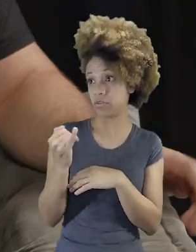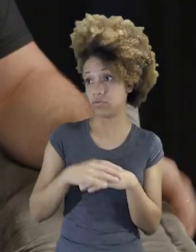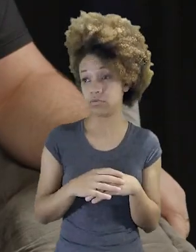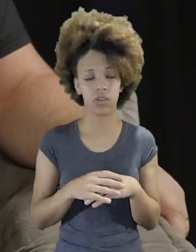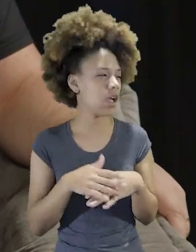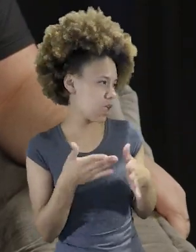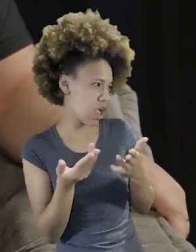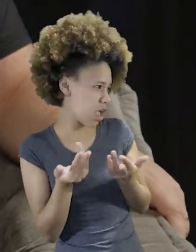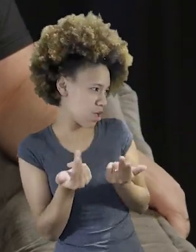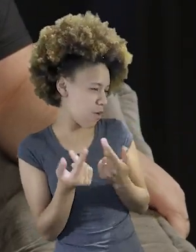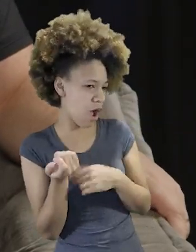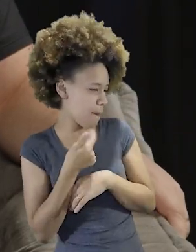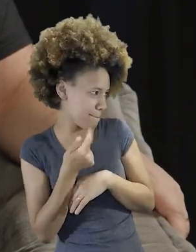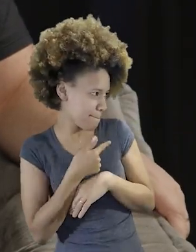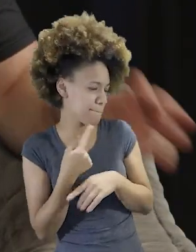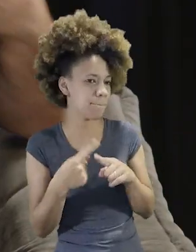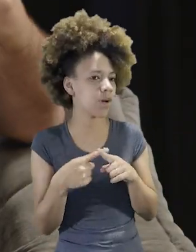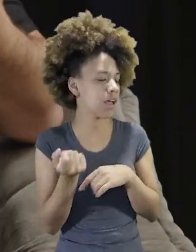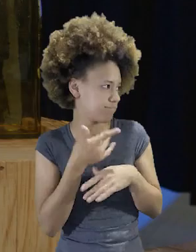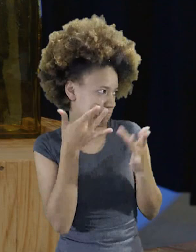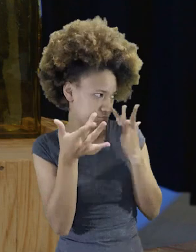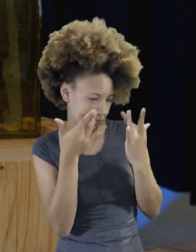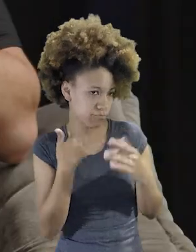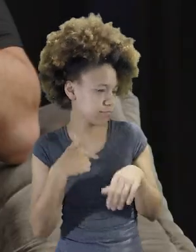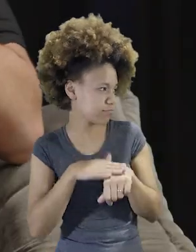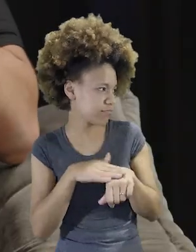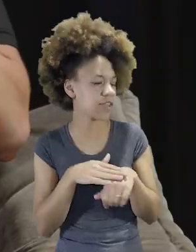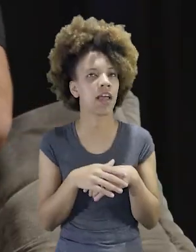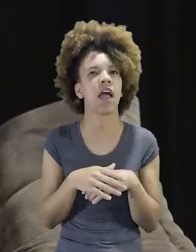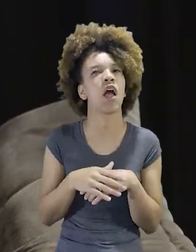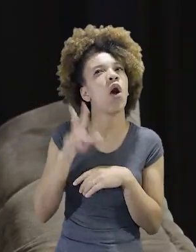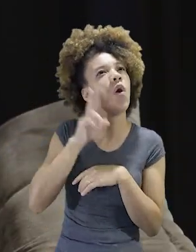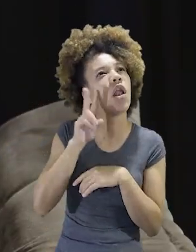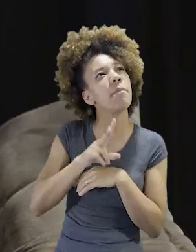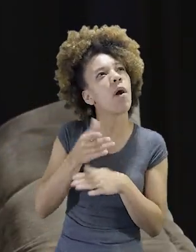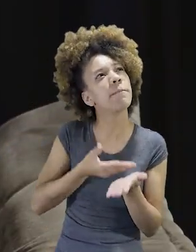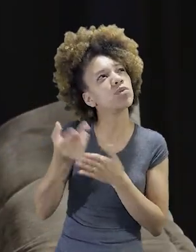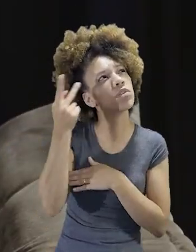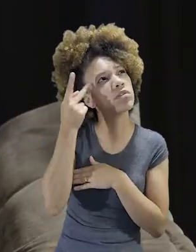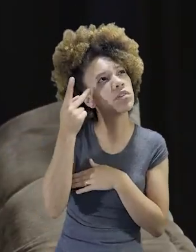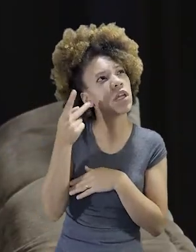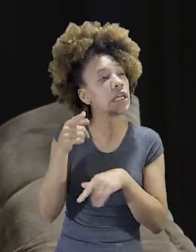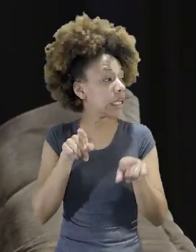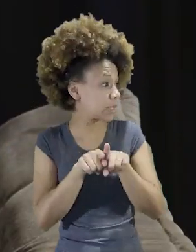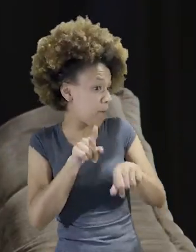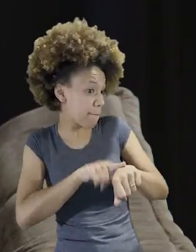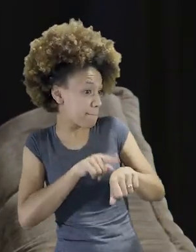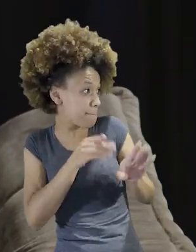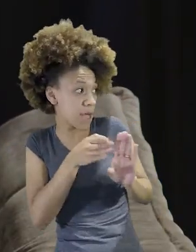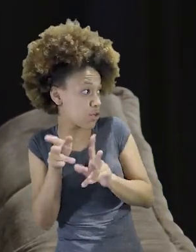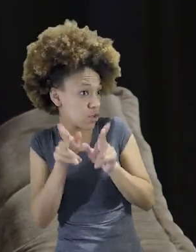importantes e aí tava é meio igual a comédia comédia assim comédia Stand Up que é que eu faço eu lembro que começou em São Paulo e ao mesmo tempo no rio